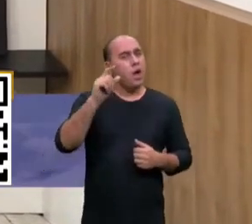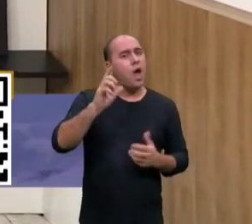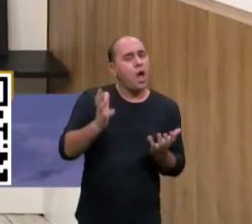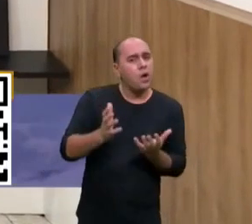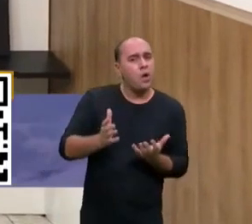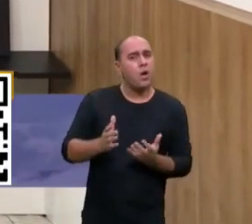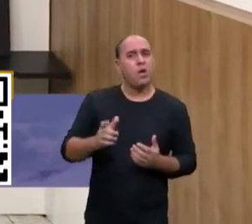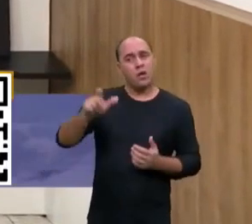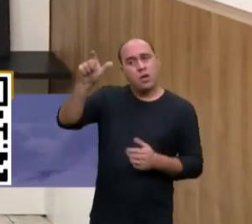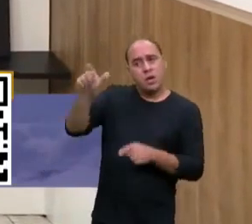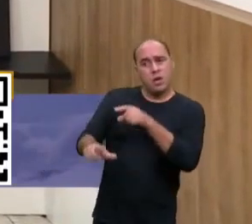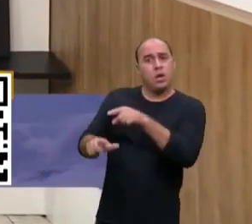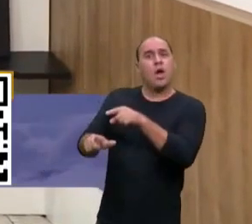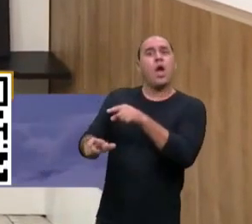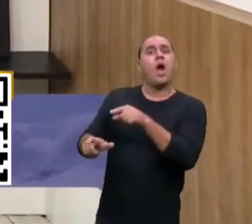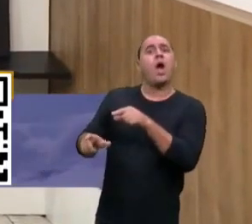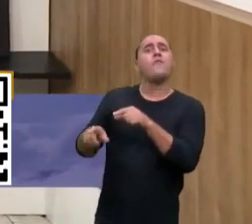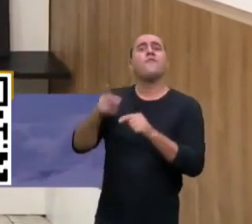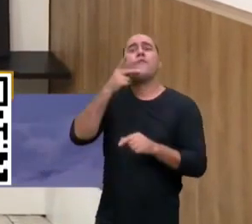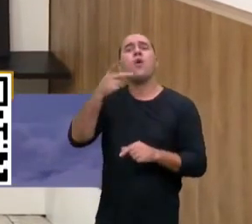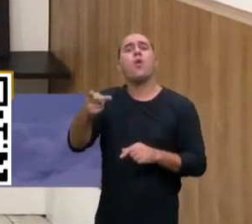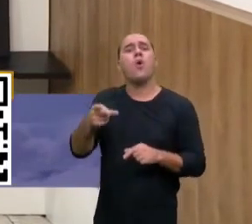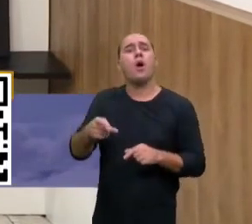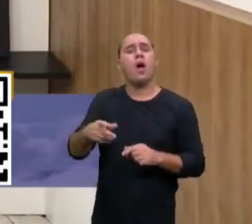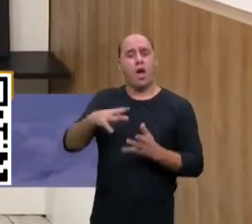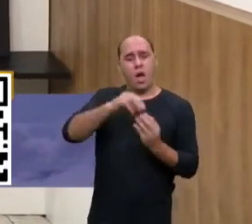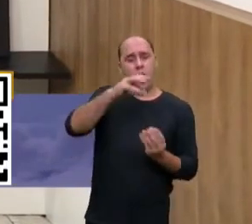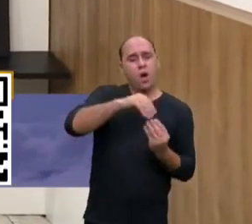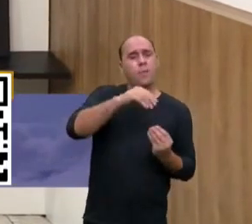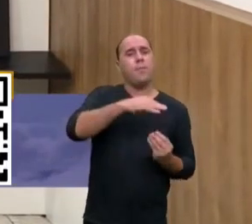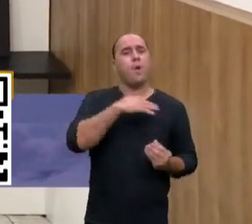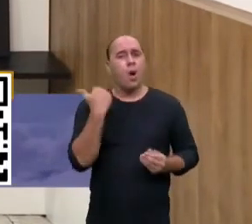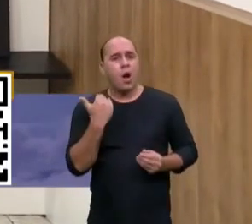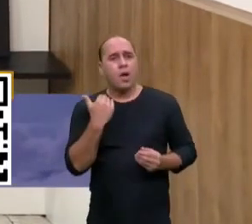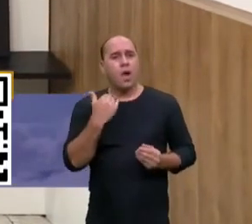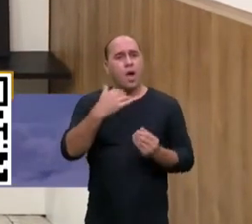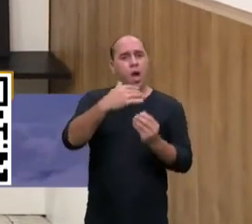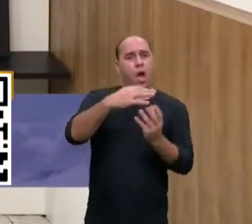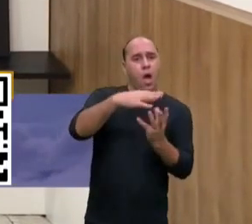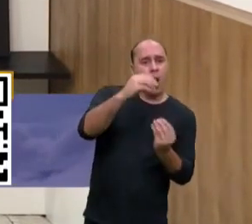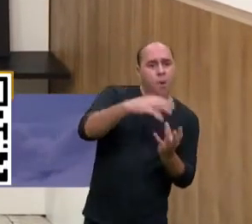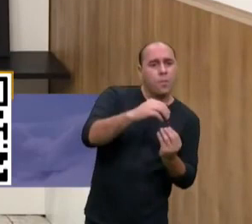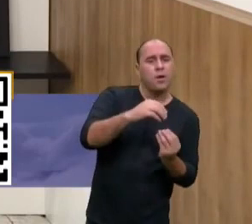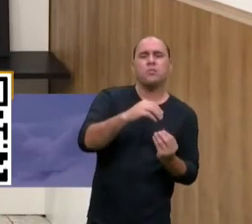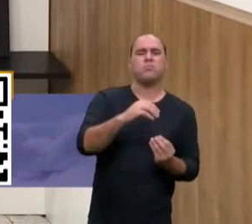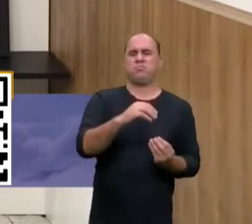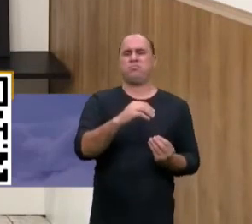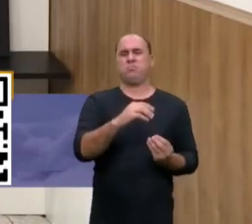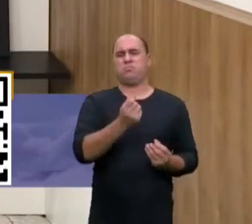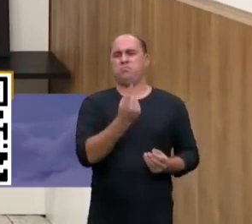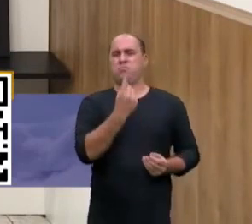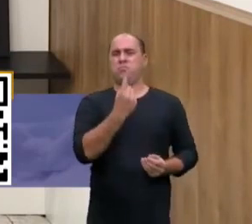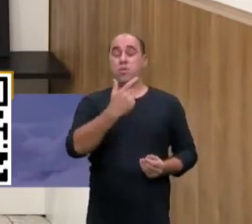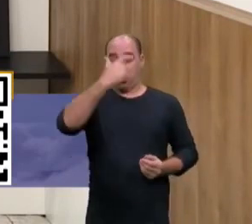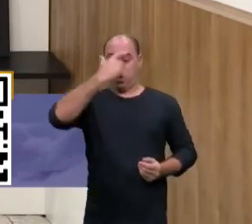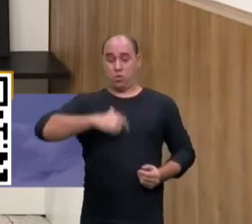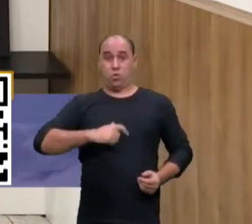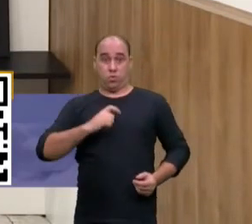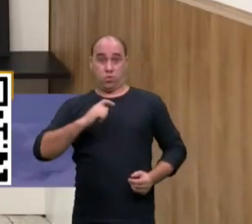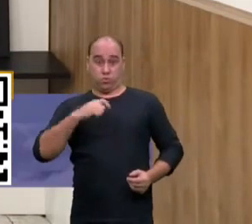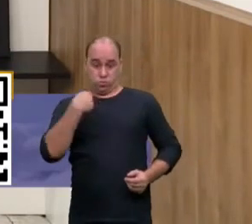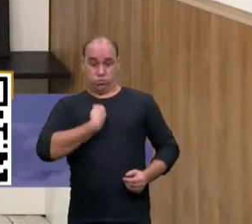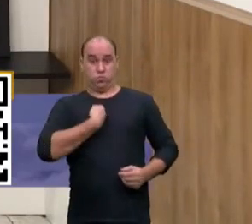que disse quem foi que disse que a alma morre e quem foi que disse que a alma não morre Lembrando que a alma é o ser humano o ser humano morre ou não morre